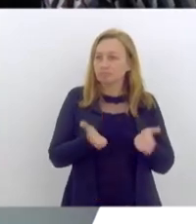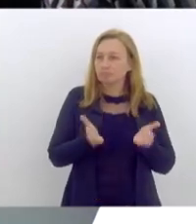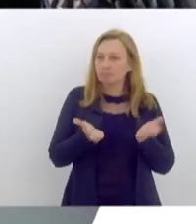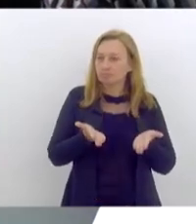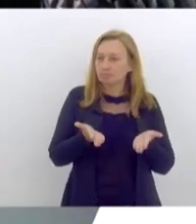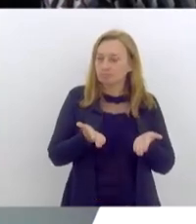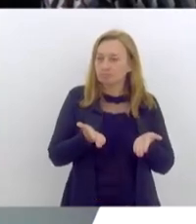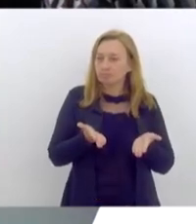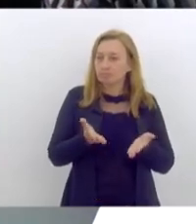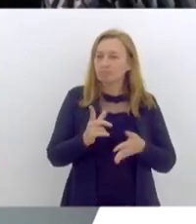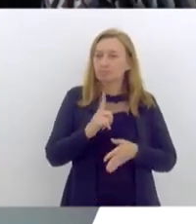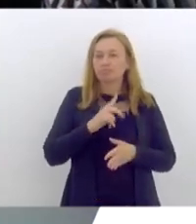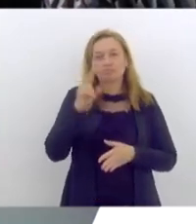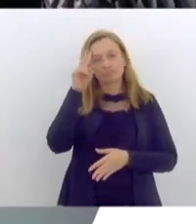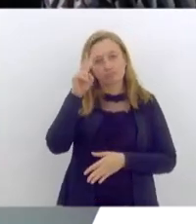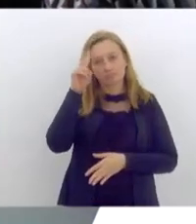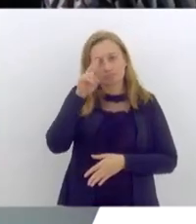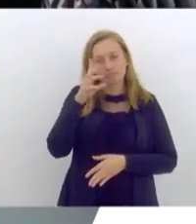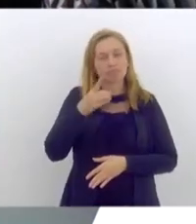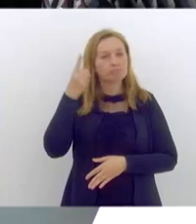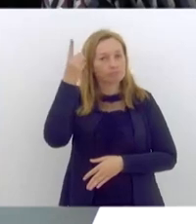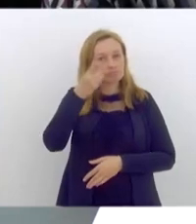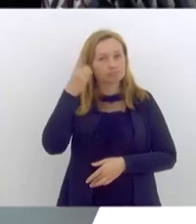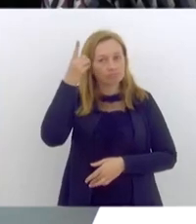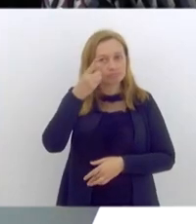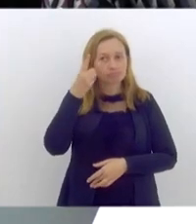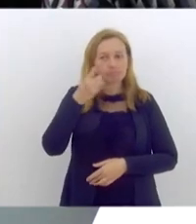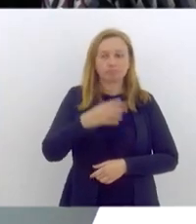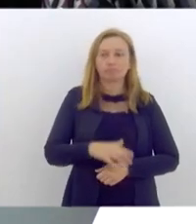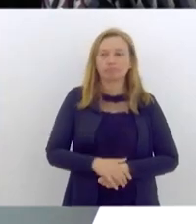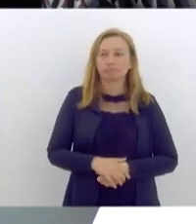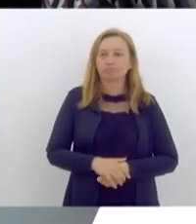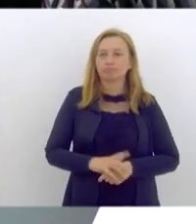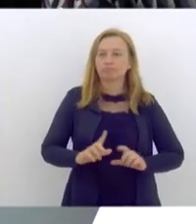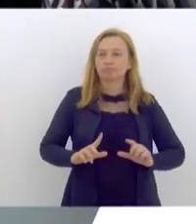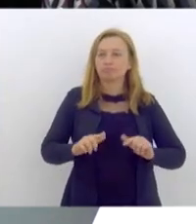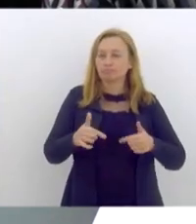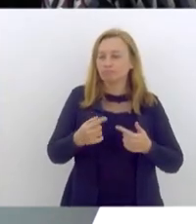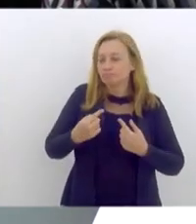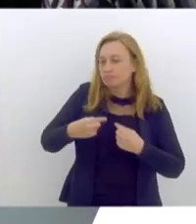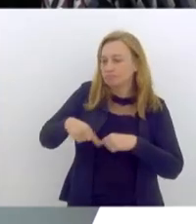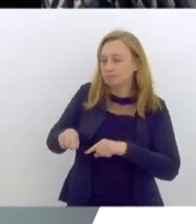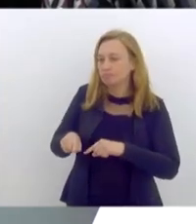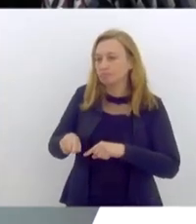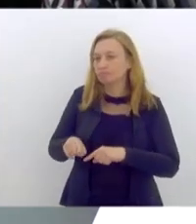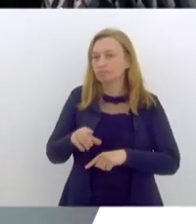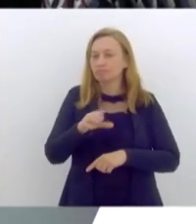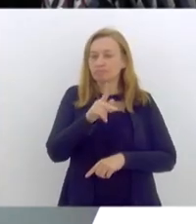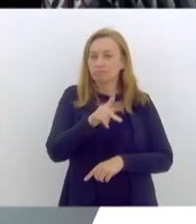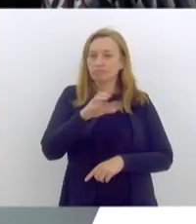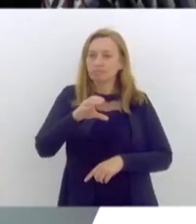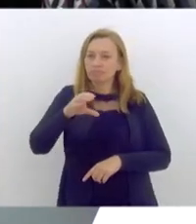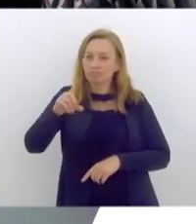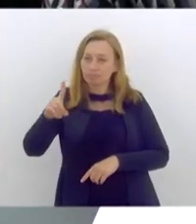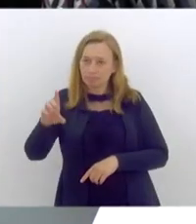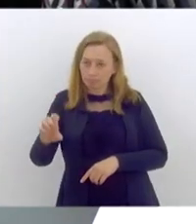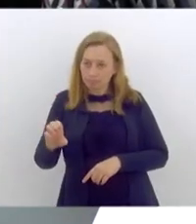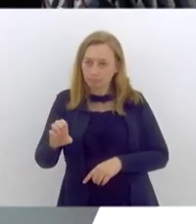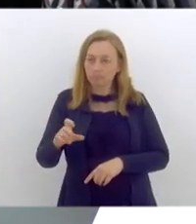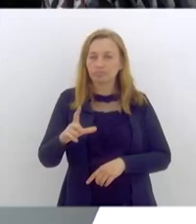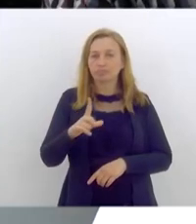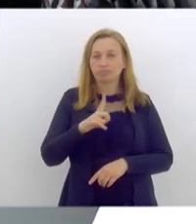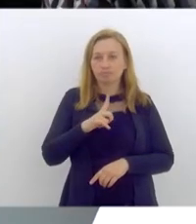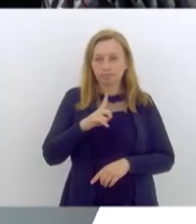nós temos que lembrar Deputado que a manifestação contrária da cppde ela tem um quórum